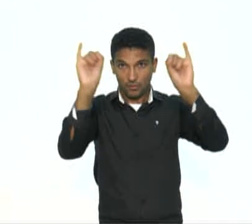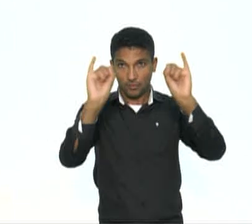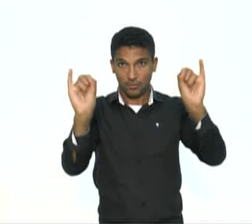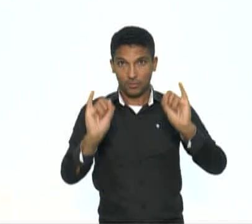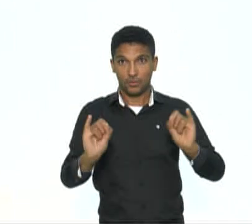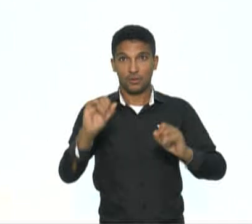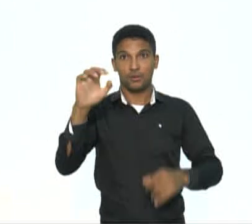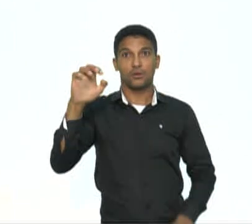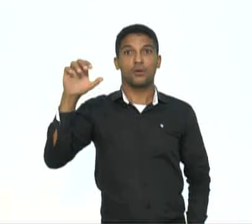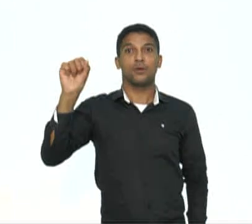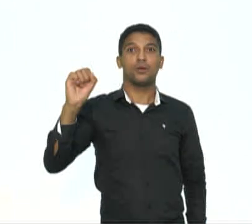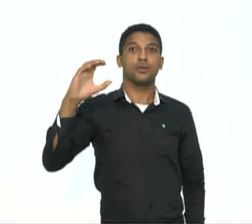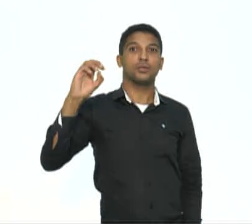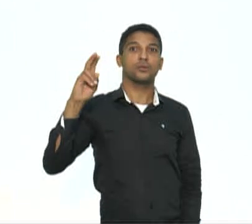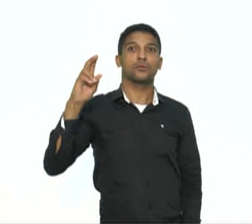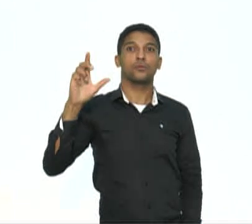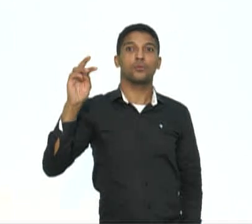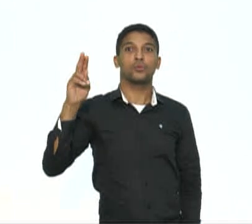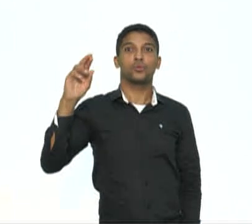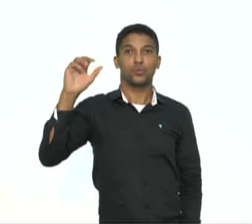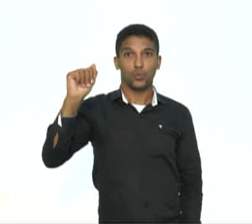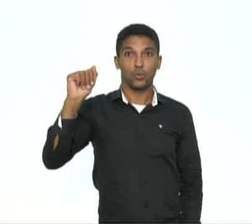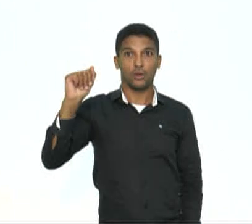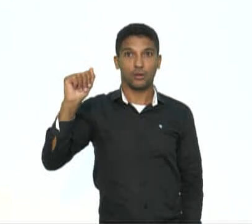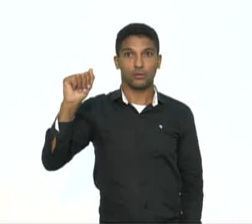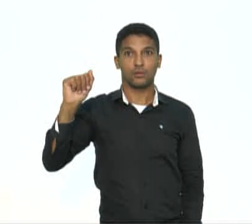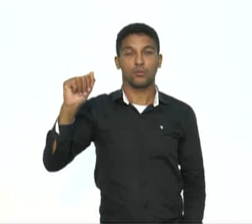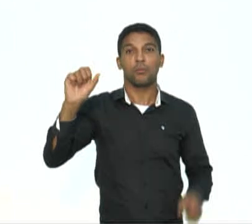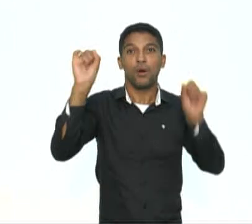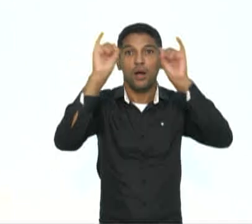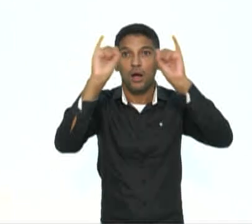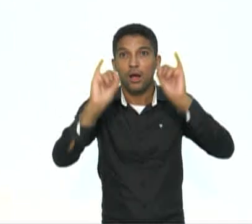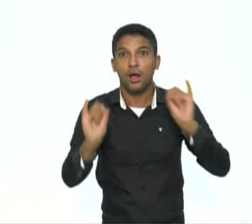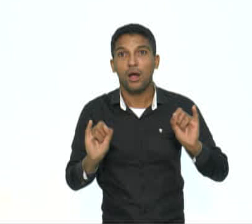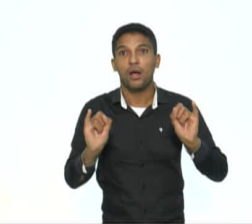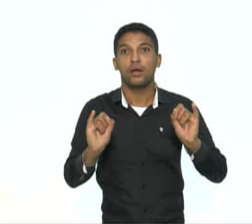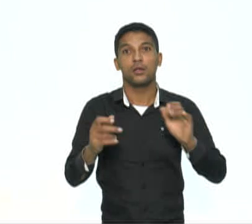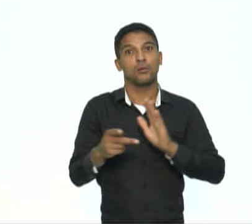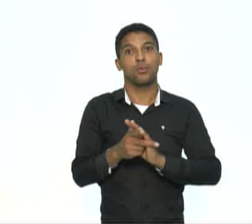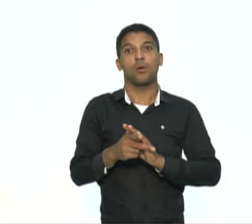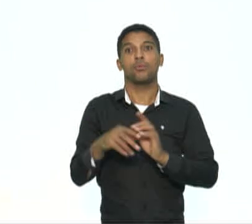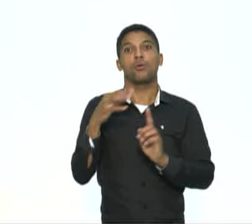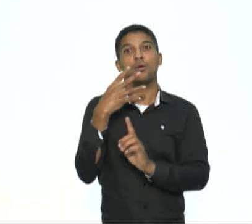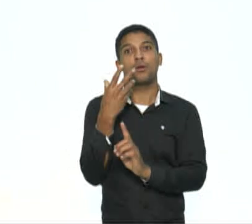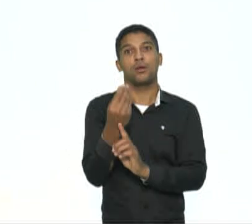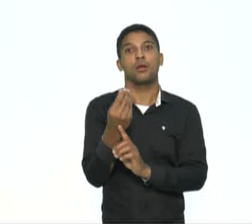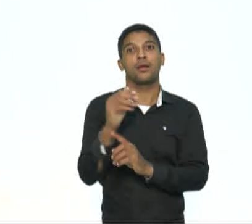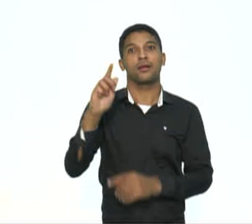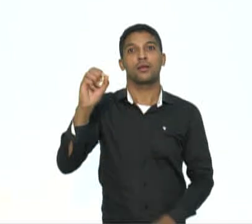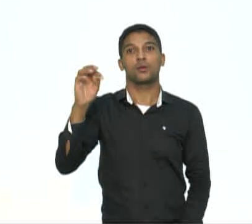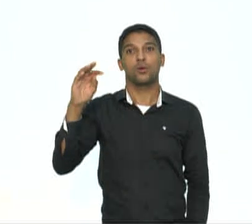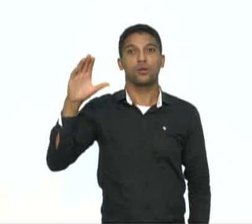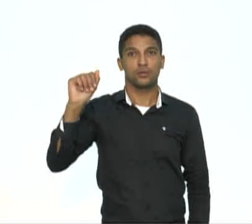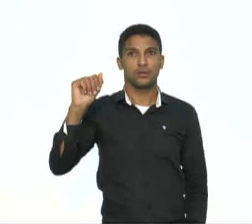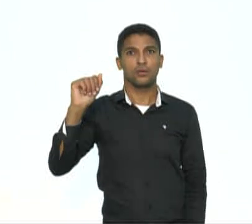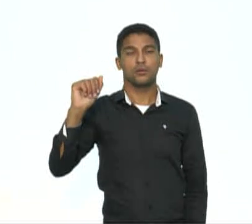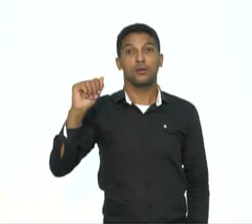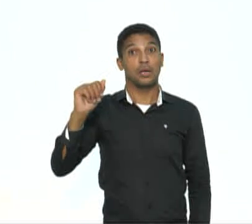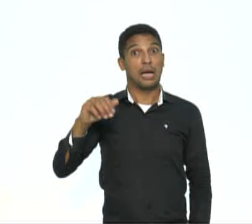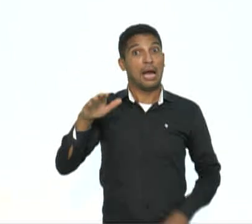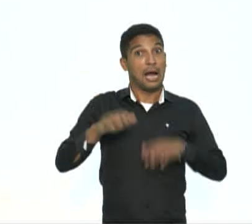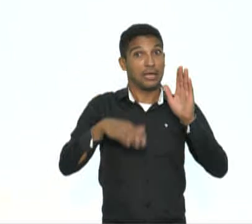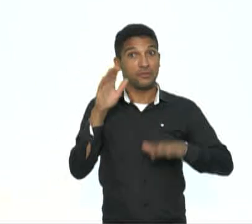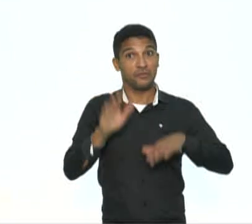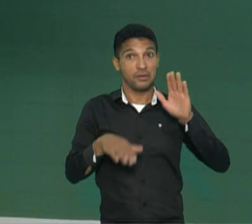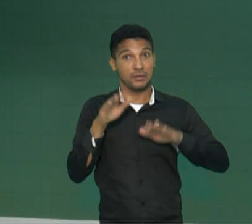uma manifestação artística que tornava construções mais belas e ricas. E às vezes amedrontava. Já falou isso também, né? Qual